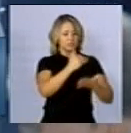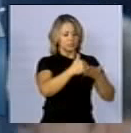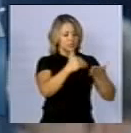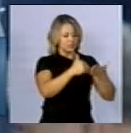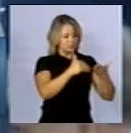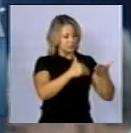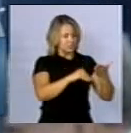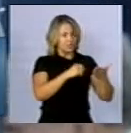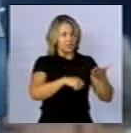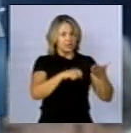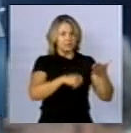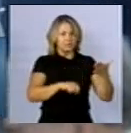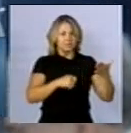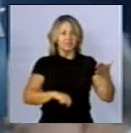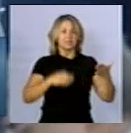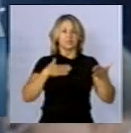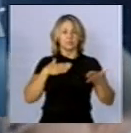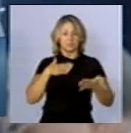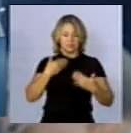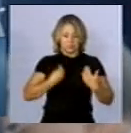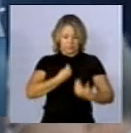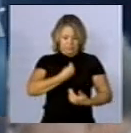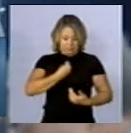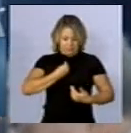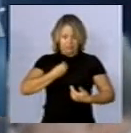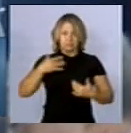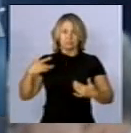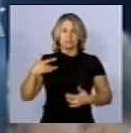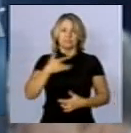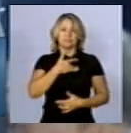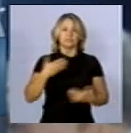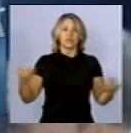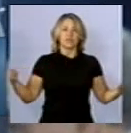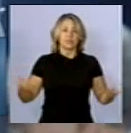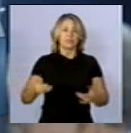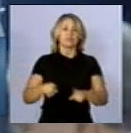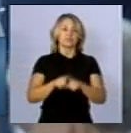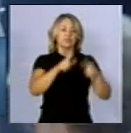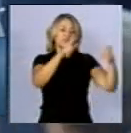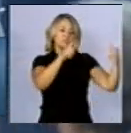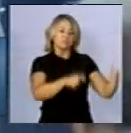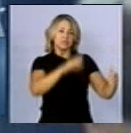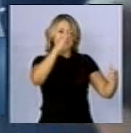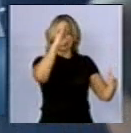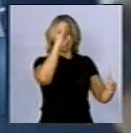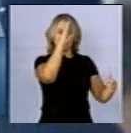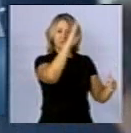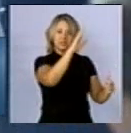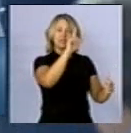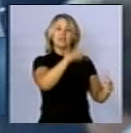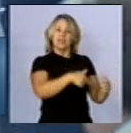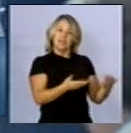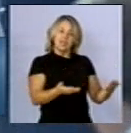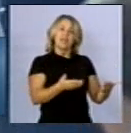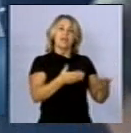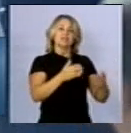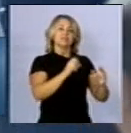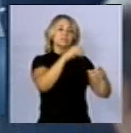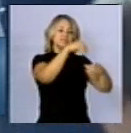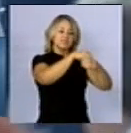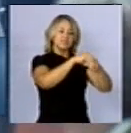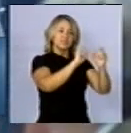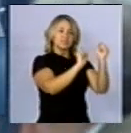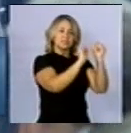referente ao seu estado de saúde atual o local prioritário da pesquisa foi a subestação